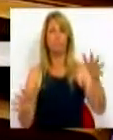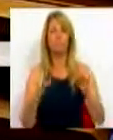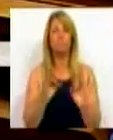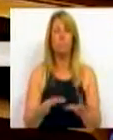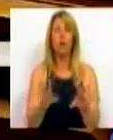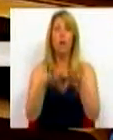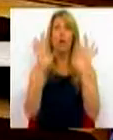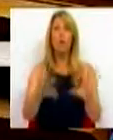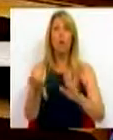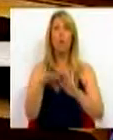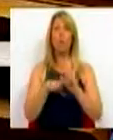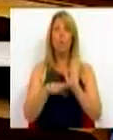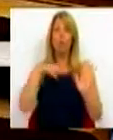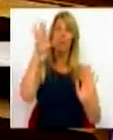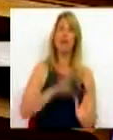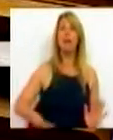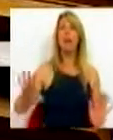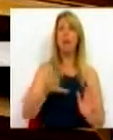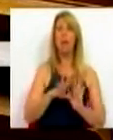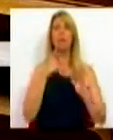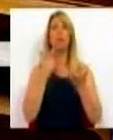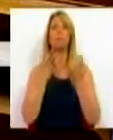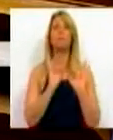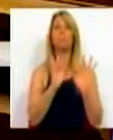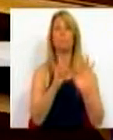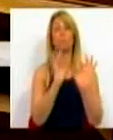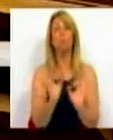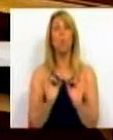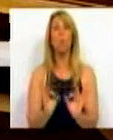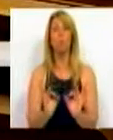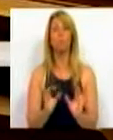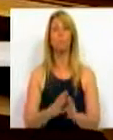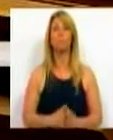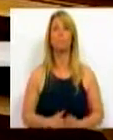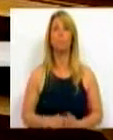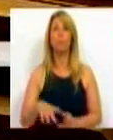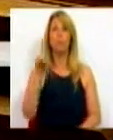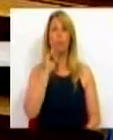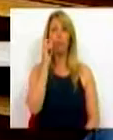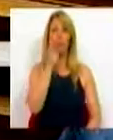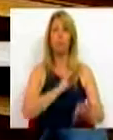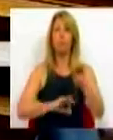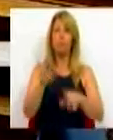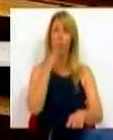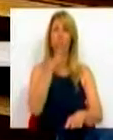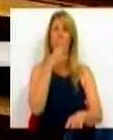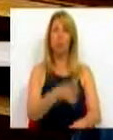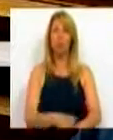o Programa Nacional de Educação para a Saúde, Literacia e Autocuidados. Senhoras e senhores deputados,